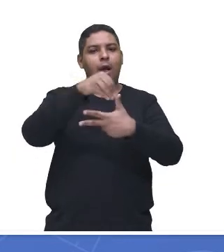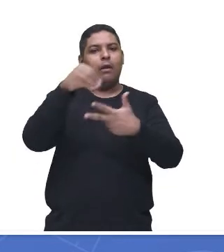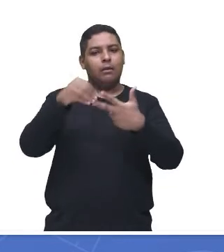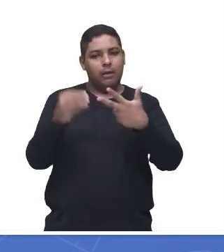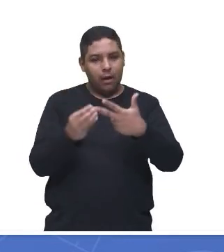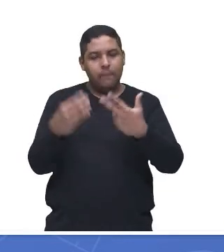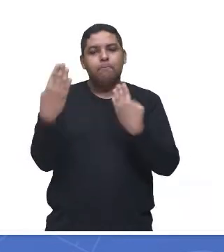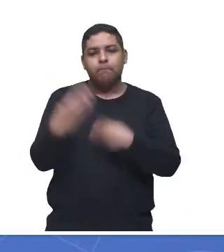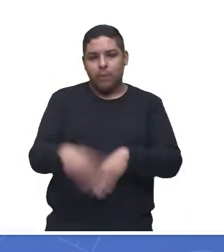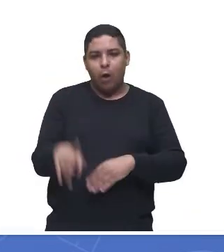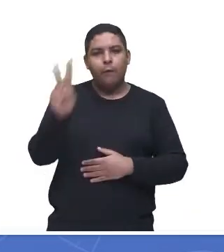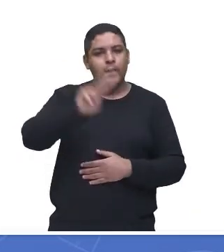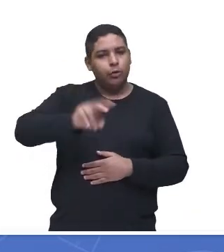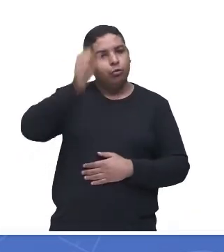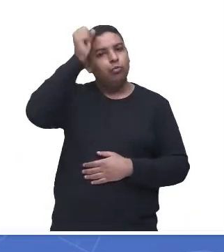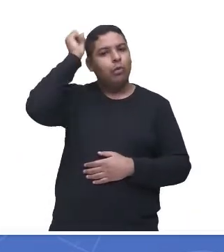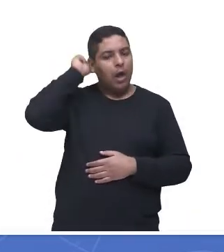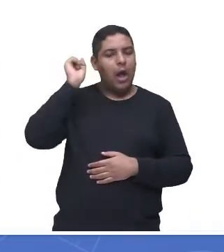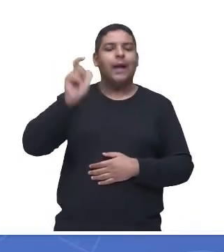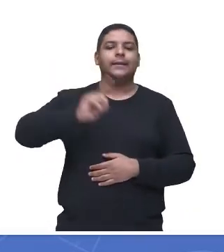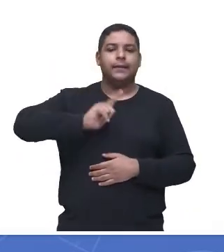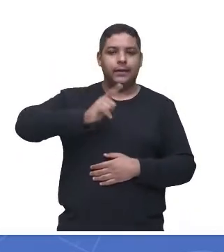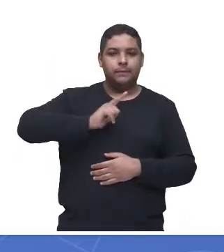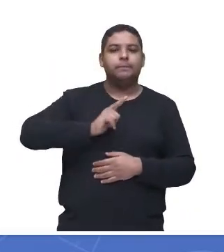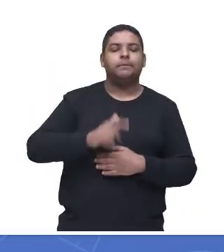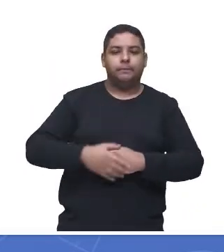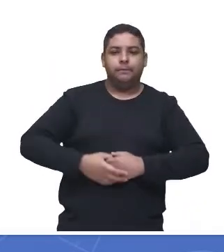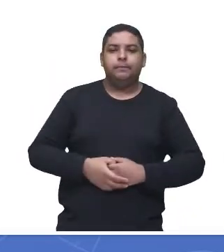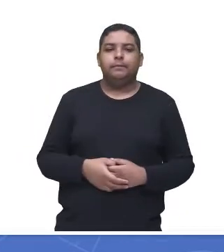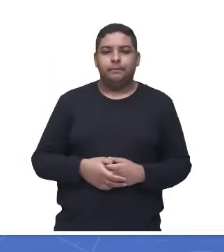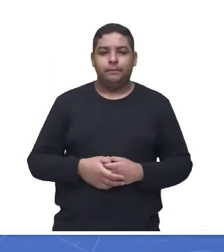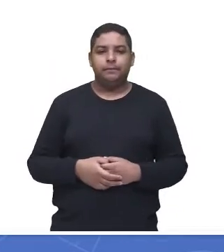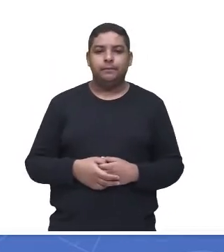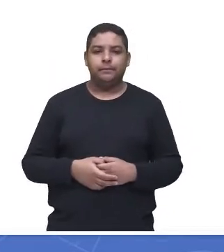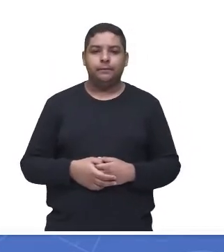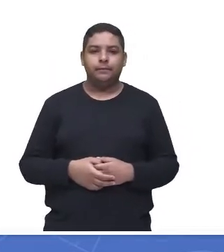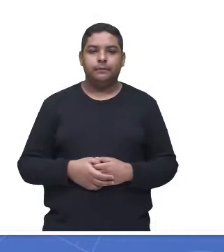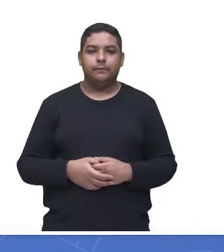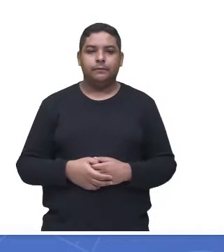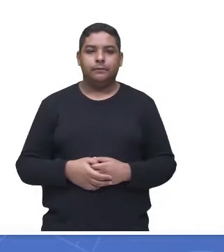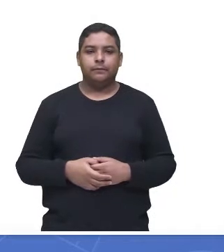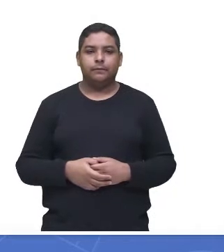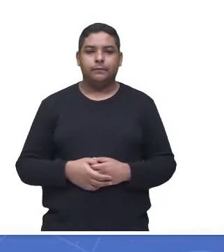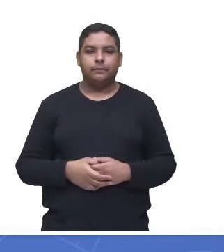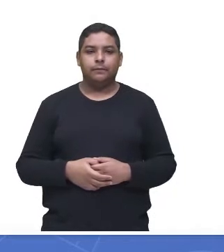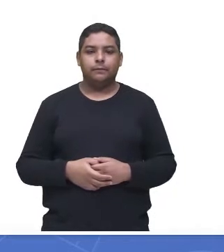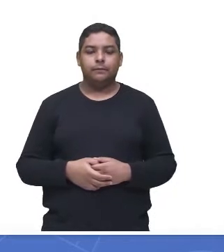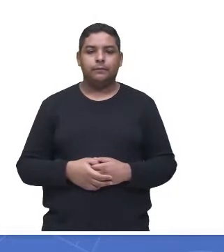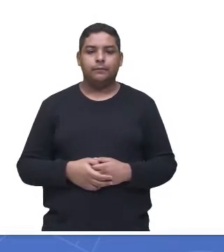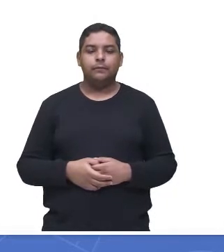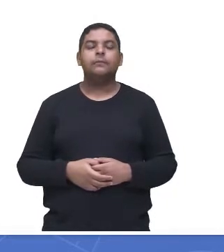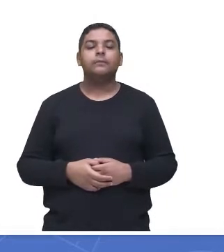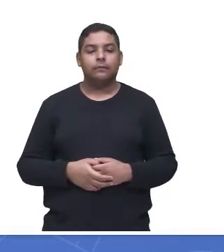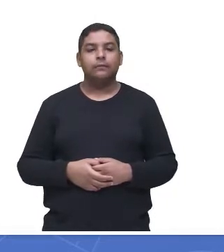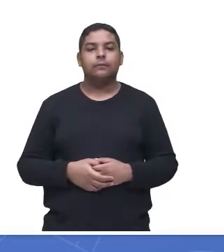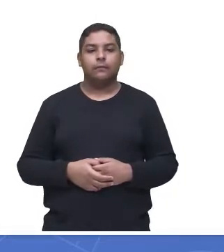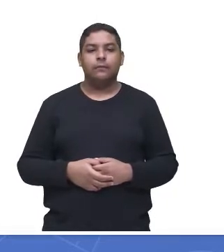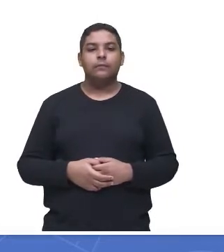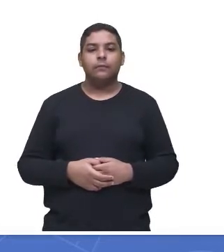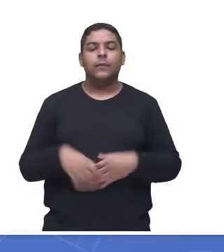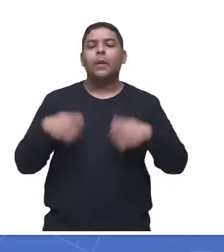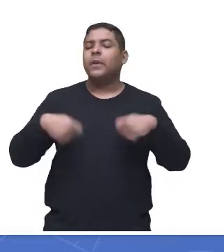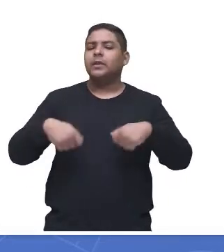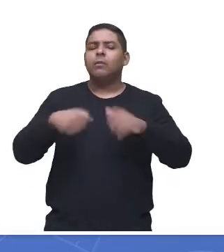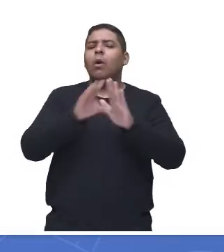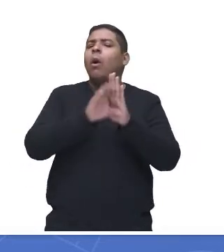que trata desses temas, e é bom a gente fazer aqui uma distinção do ponto de vista, não do senso comum só, mas do